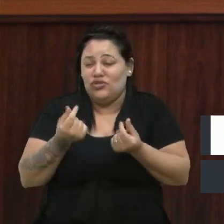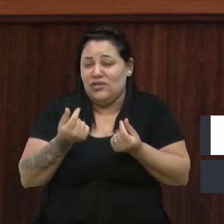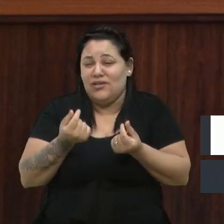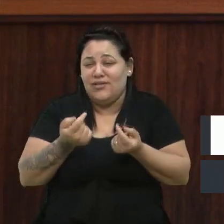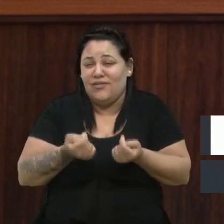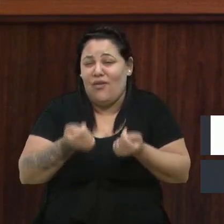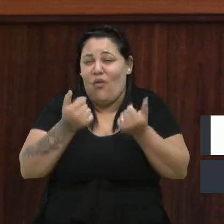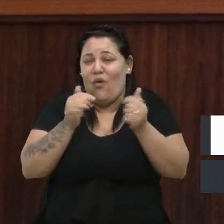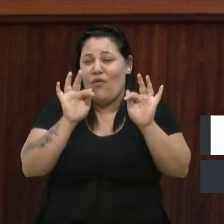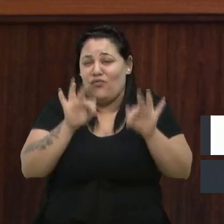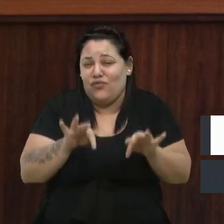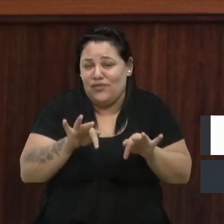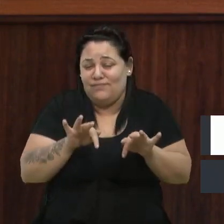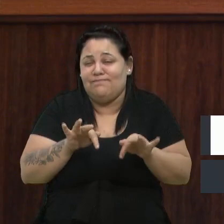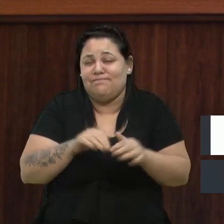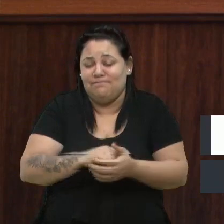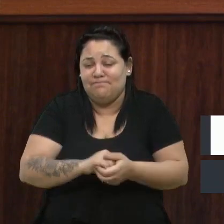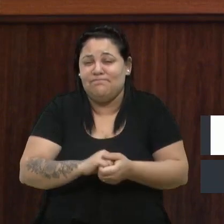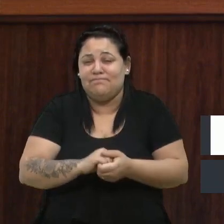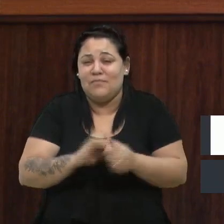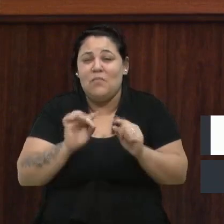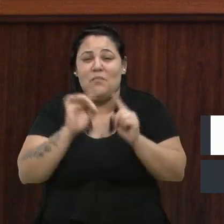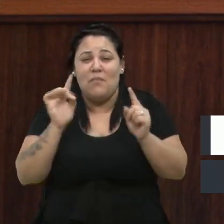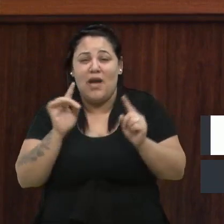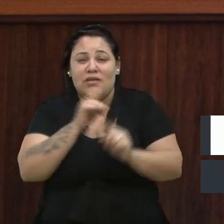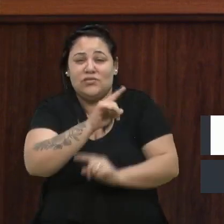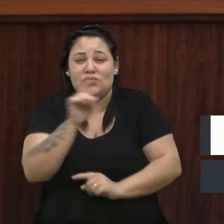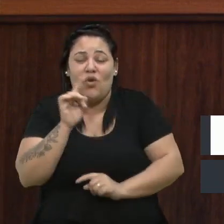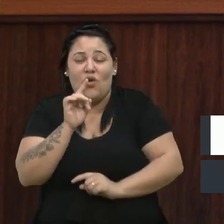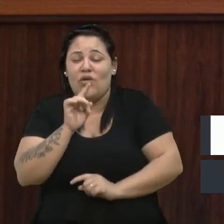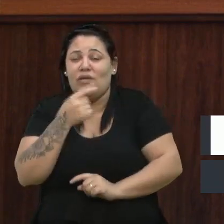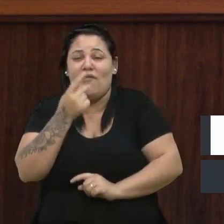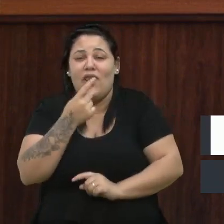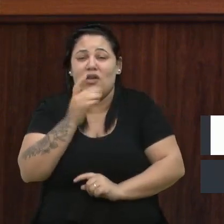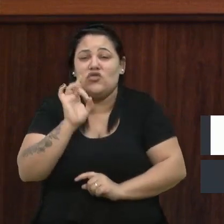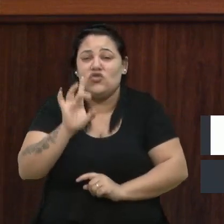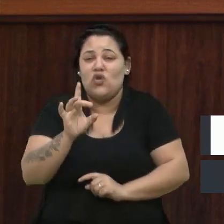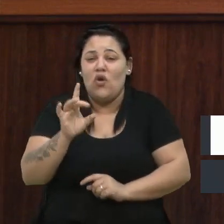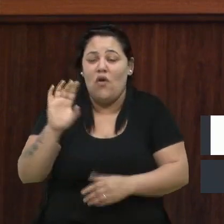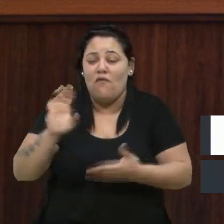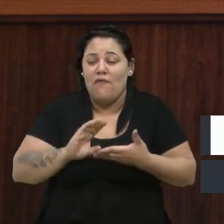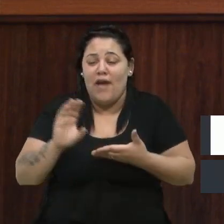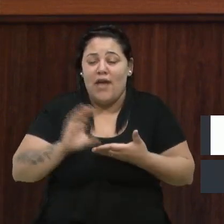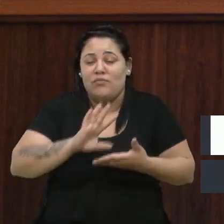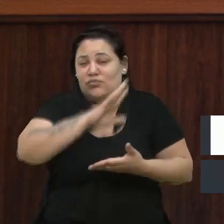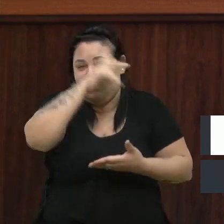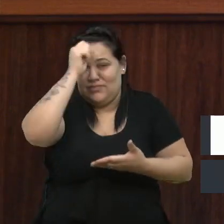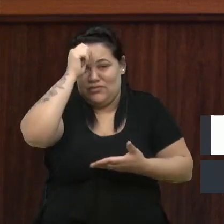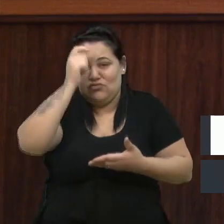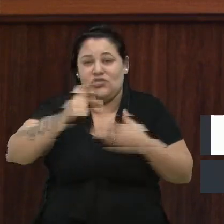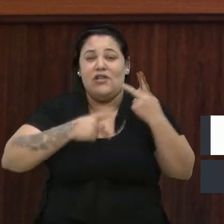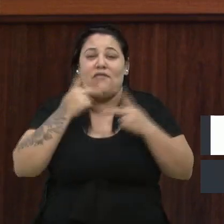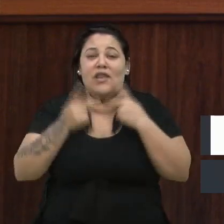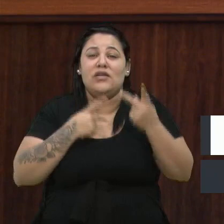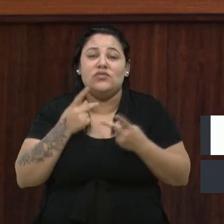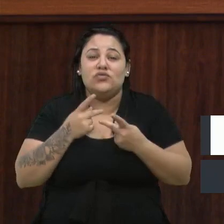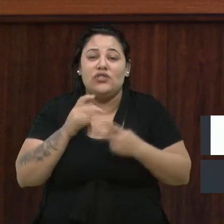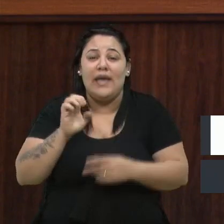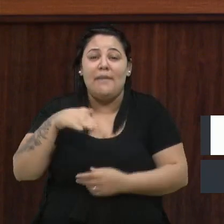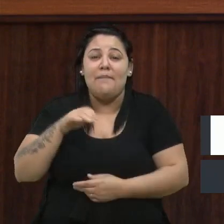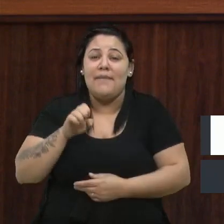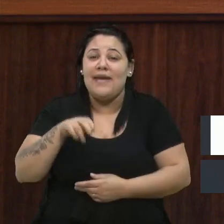do nosso município é curto. Mas a gente não está falando de recursos municipais, a gente está falando de uma emenda